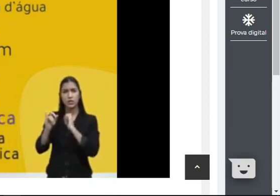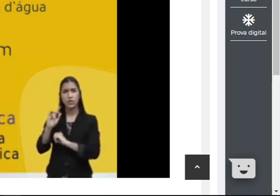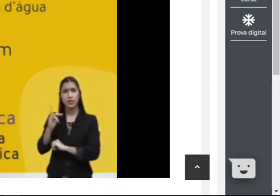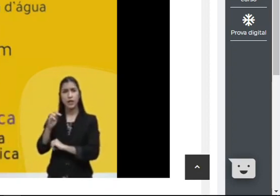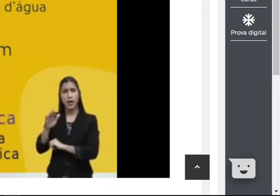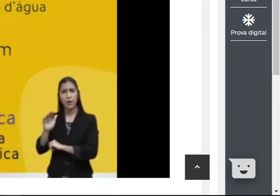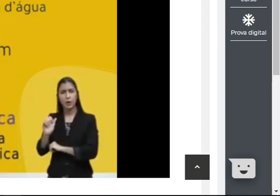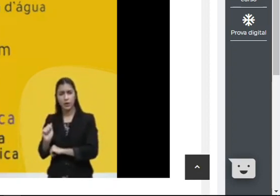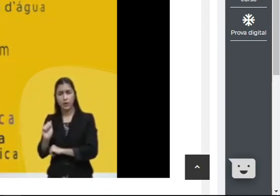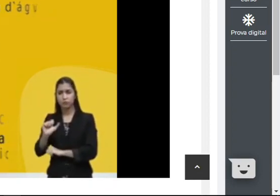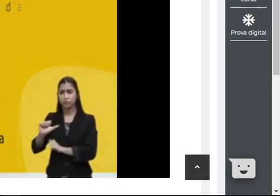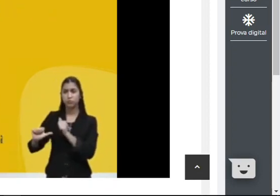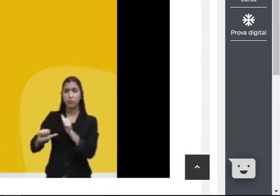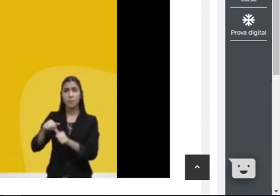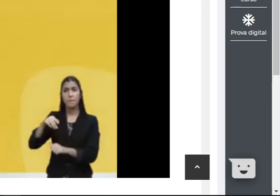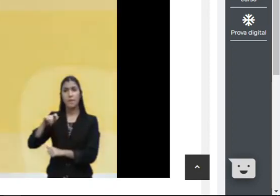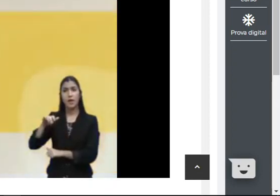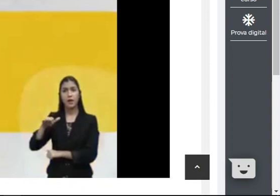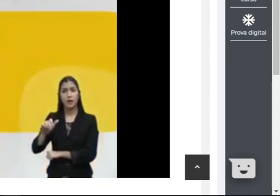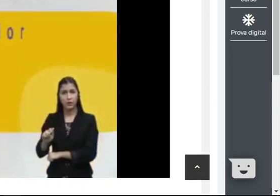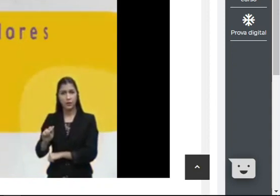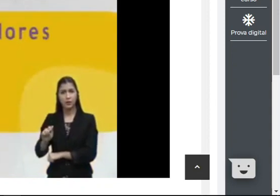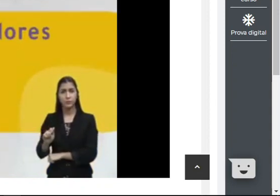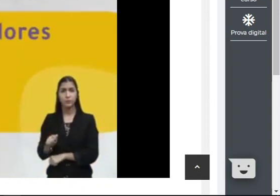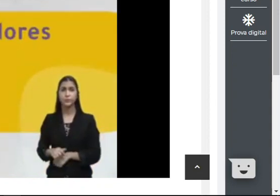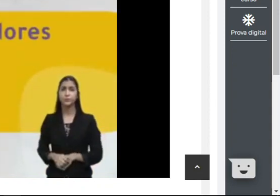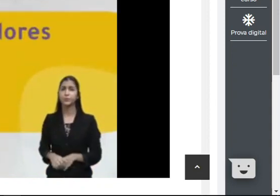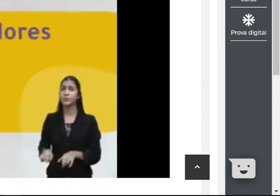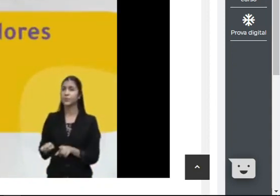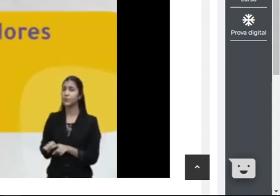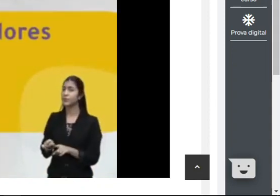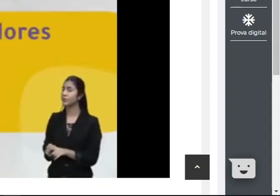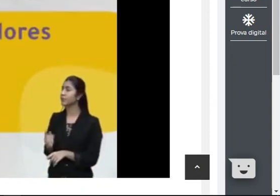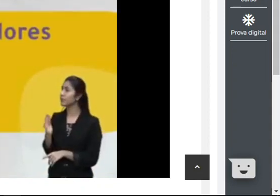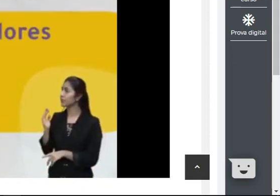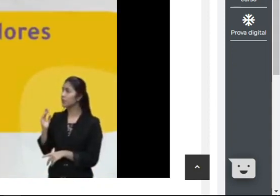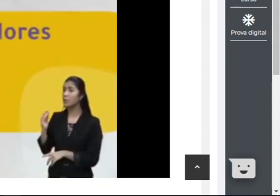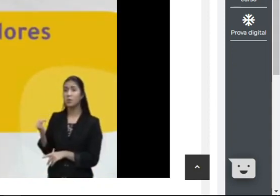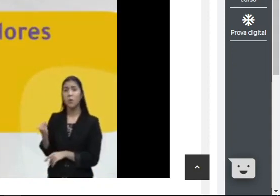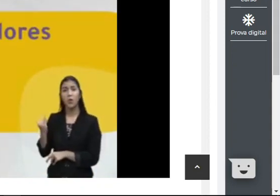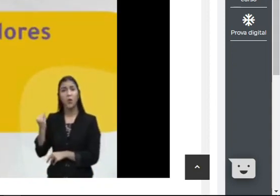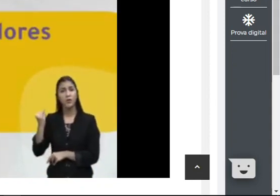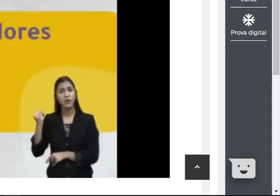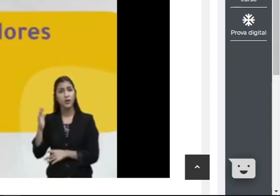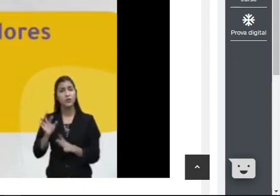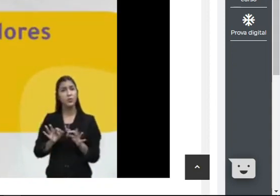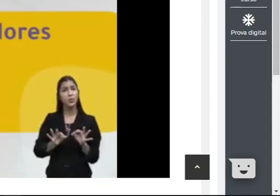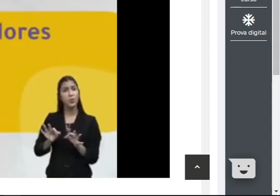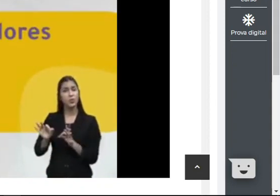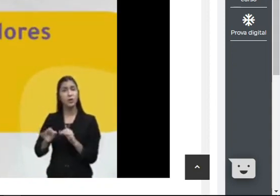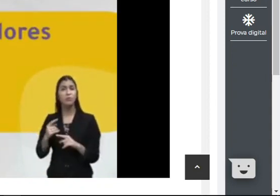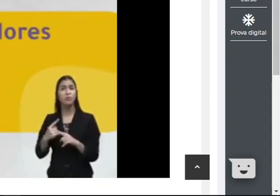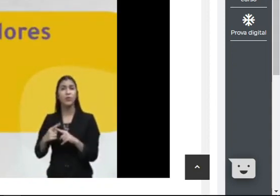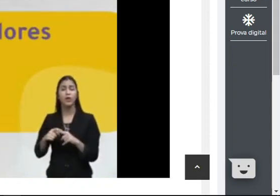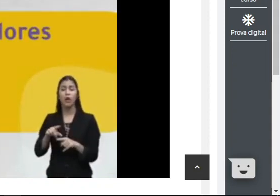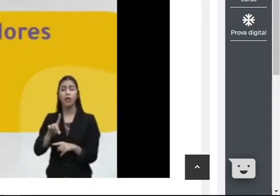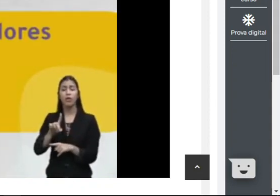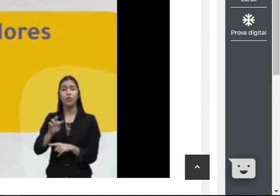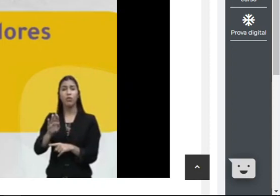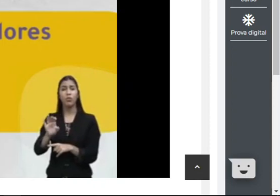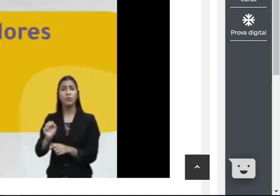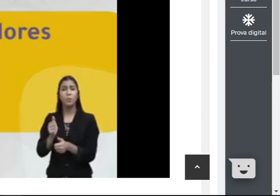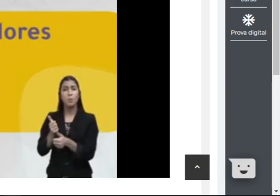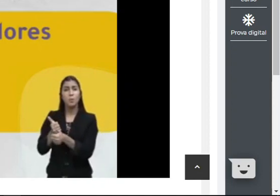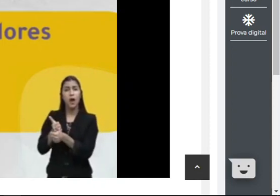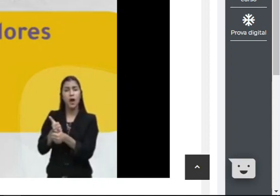em energia mecânica. Além disso, desarenadores também são importantes nesse processo, pois são dutos